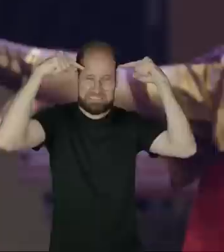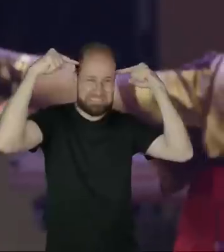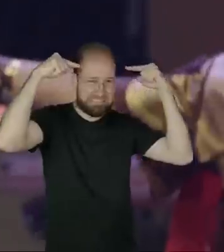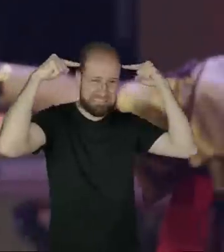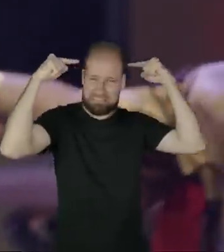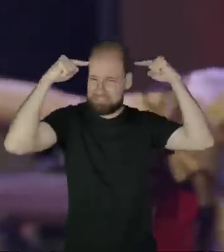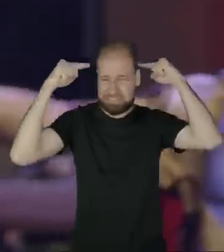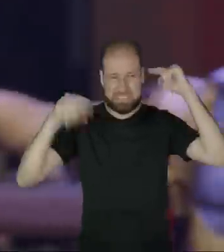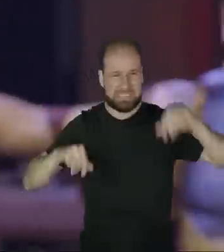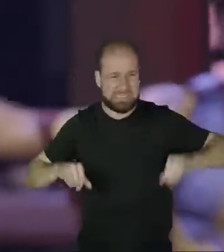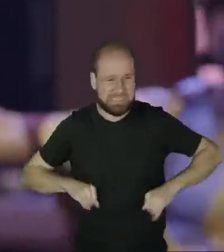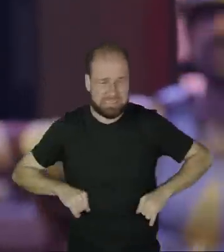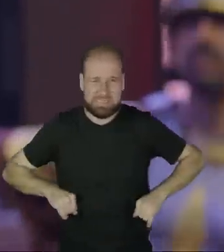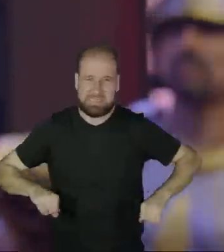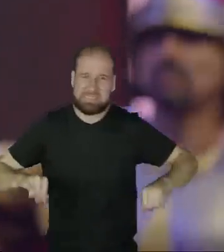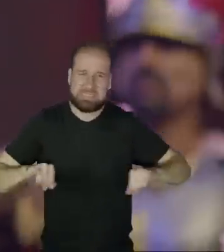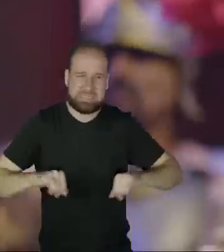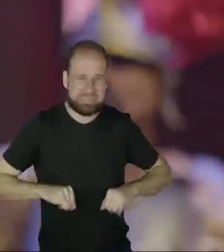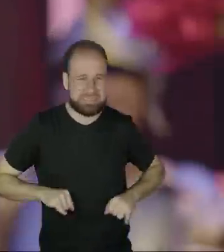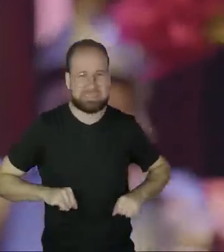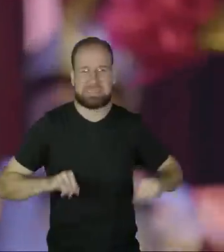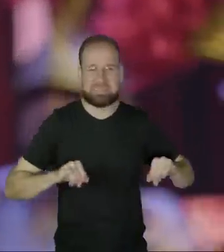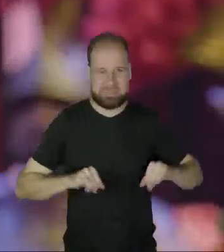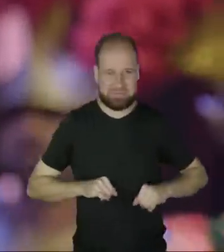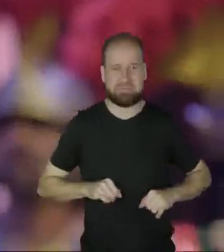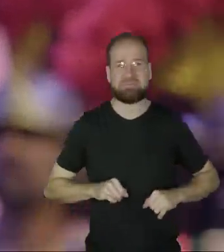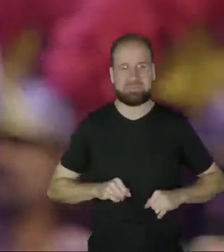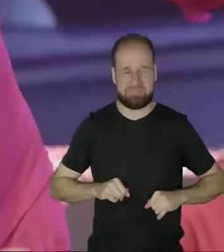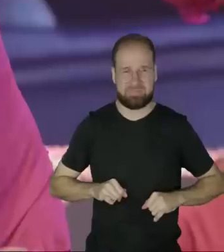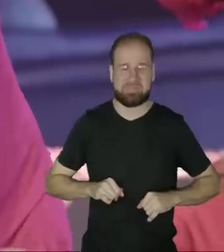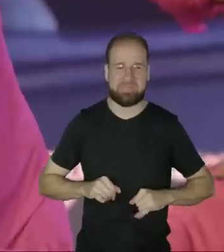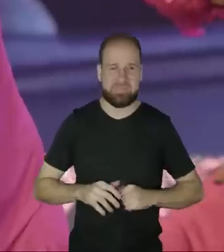a servir de coroa.